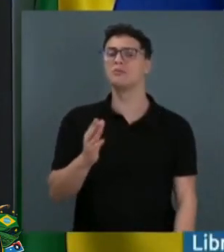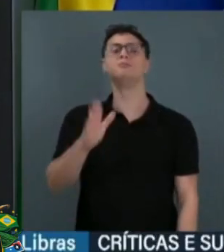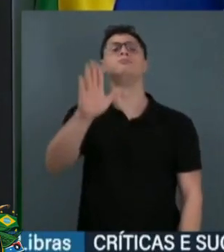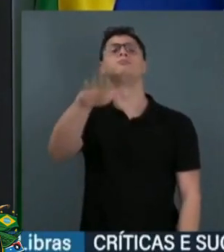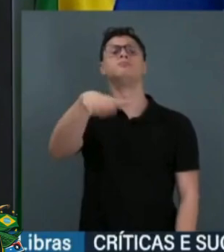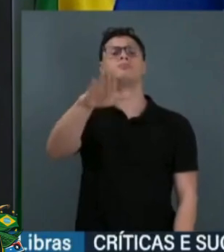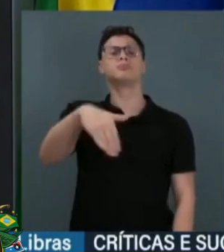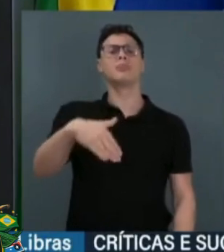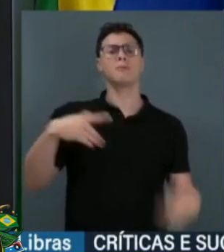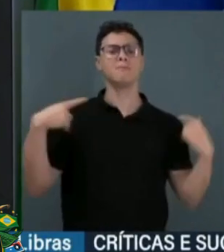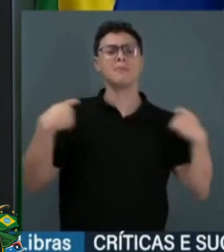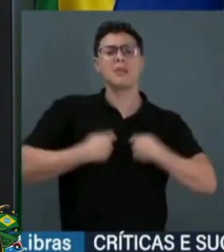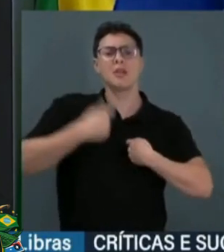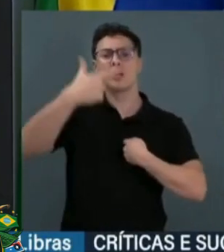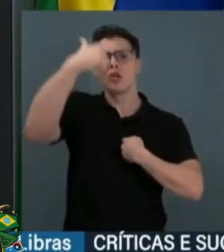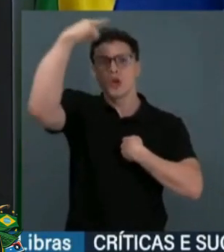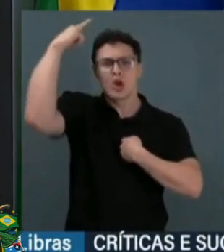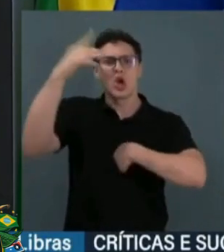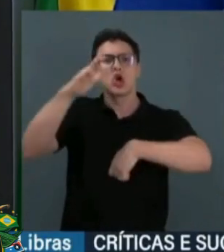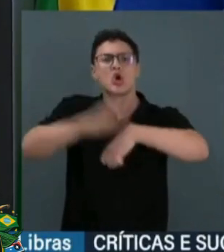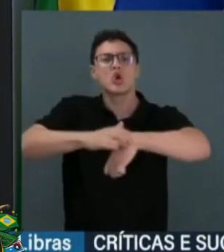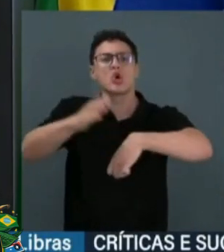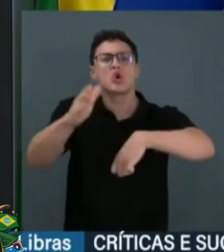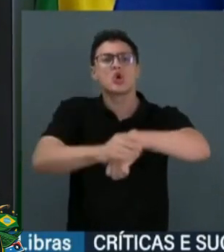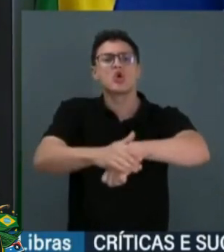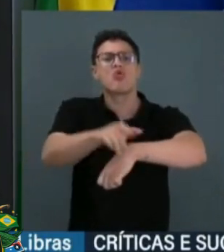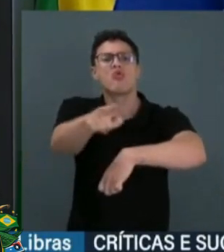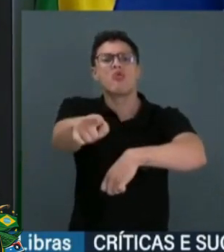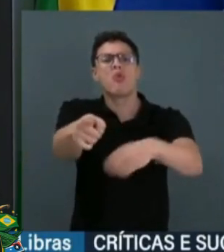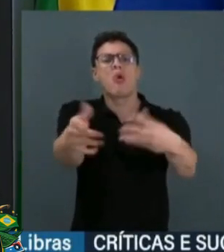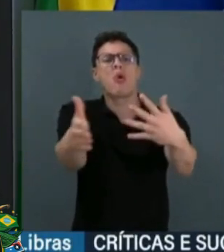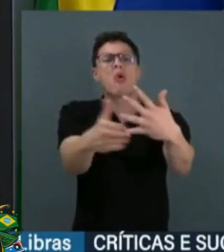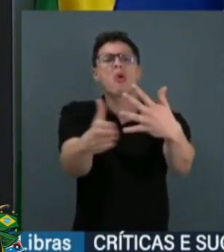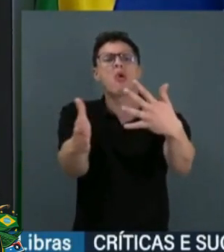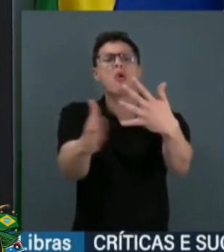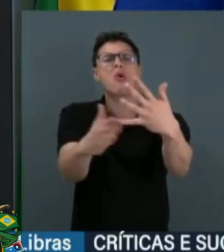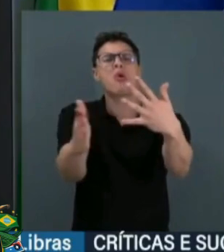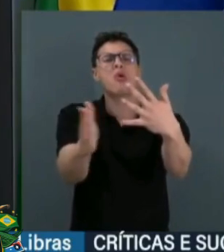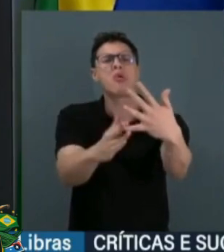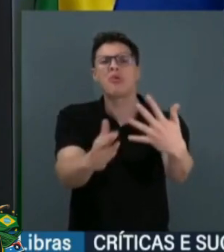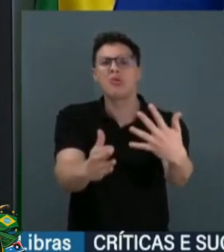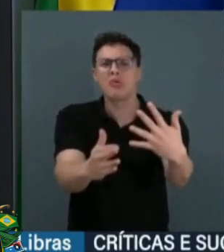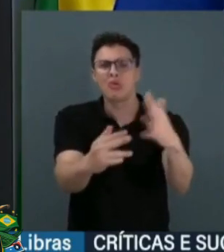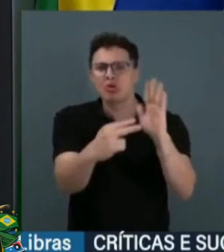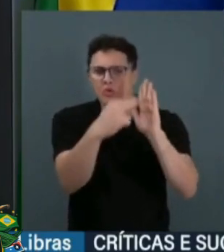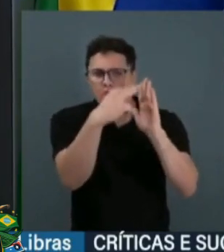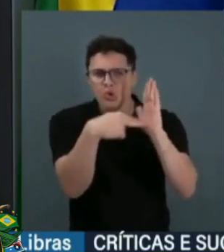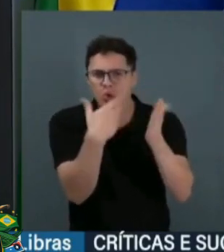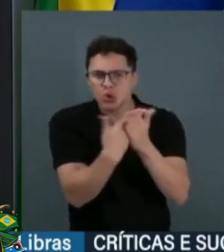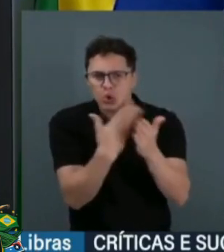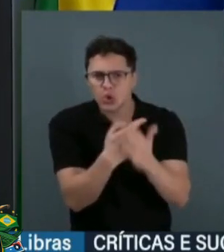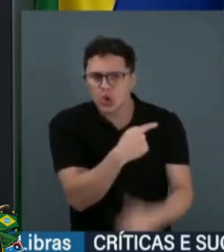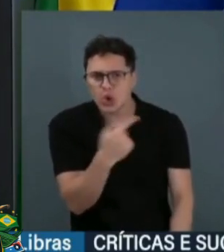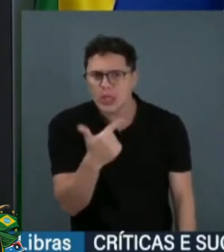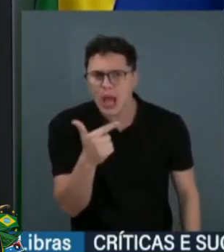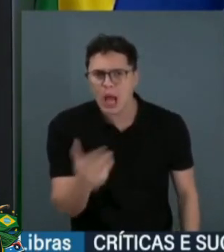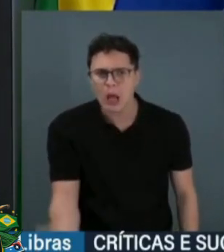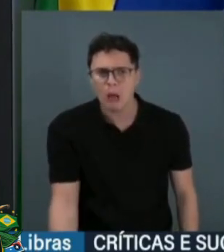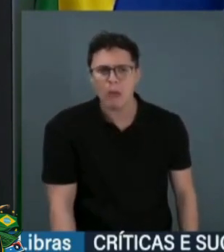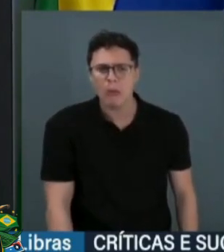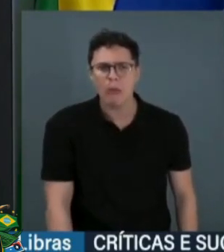Moraes, seu incompetente, seu jurista incompetente, não teve tempo para estudar isso aqui, não?